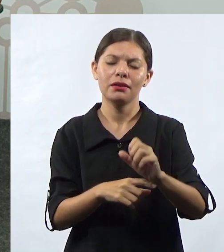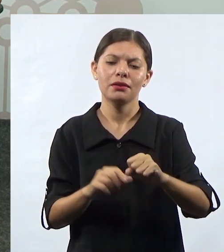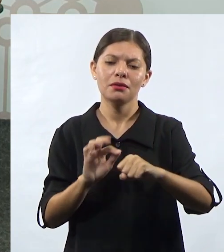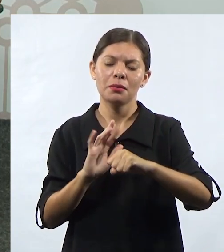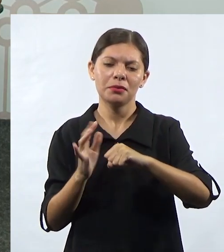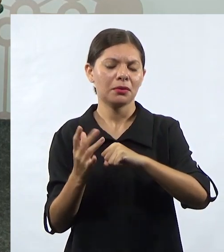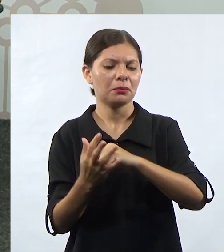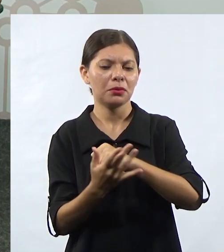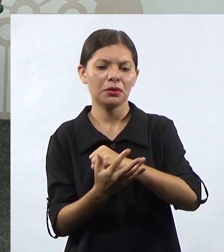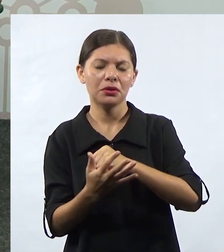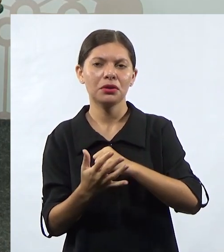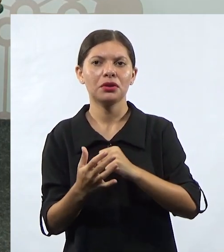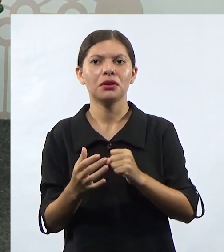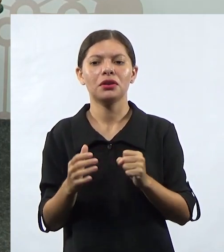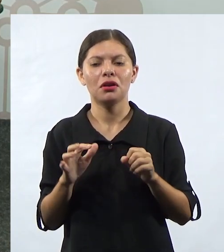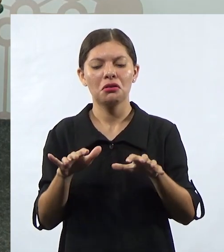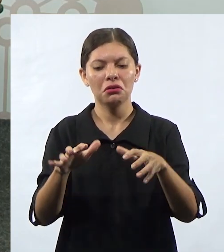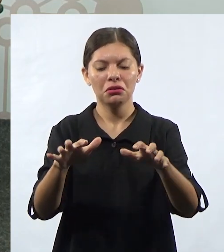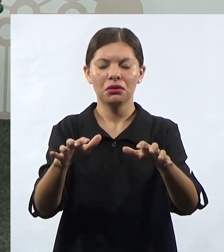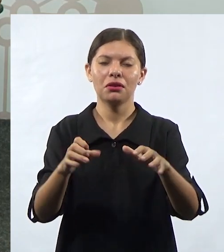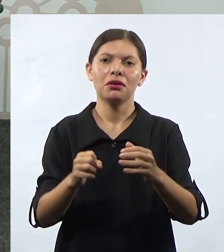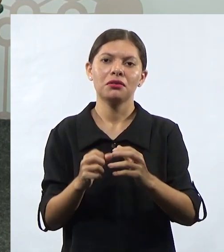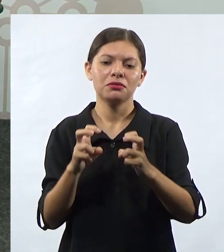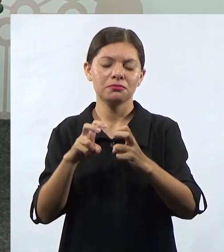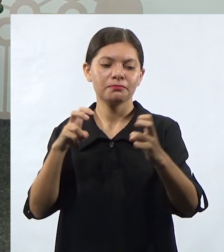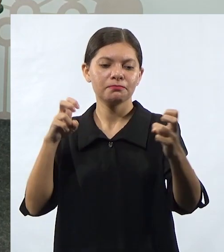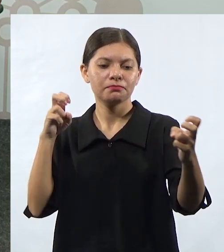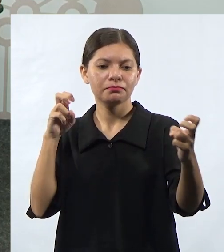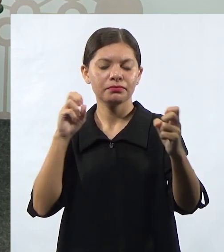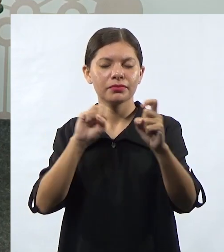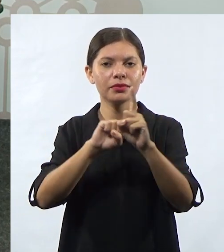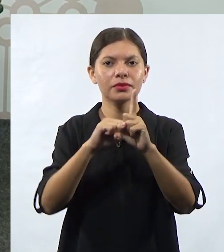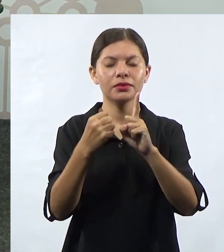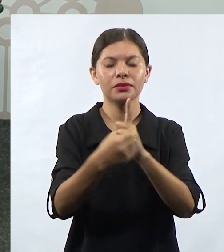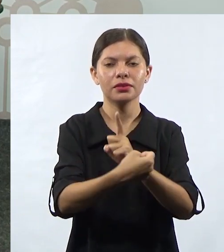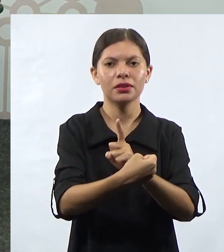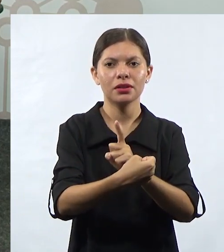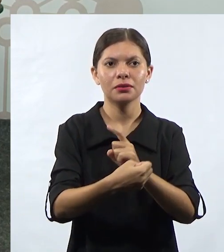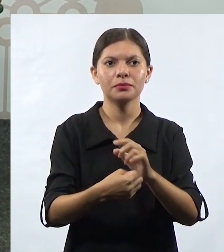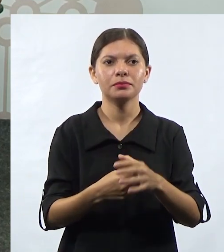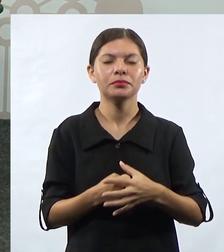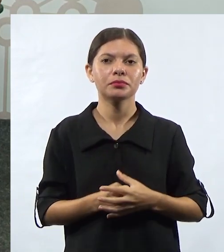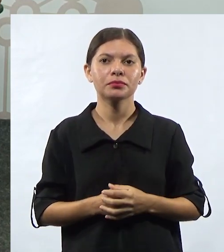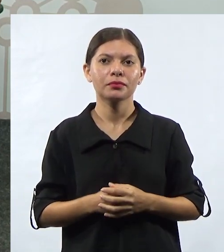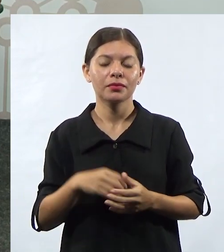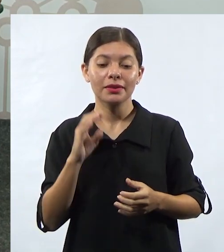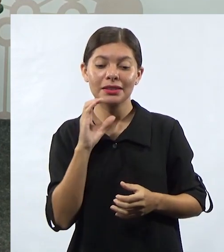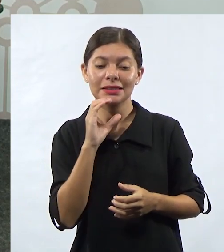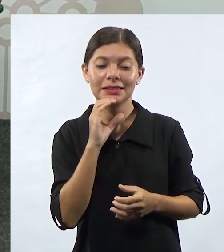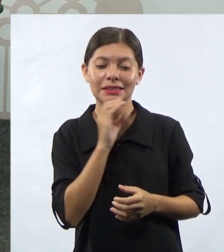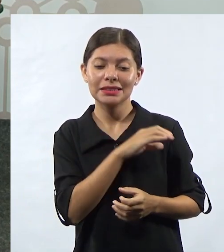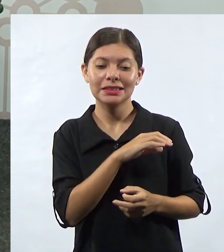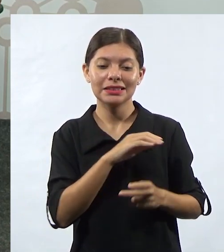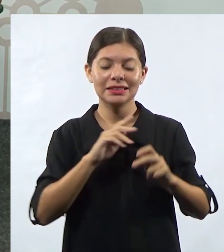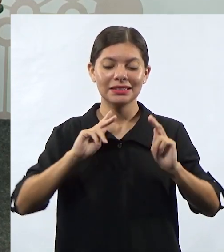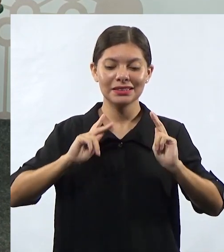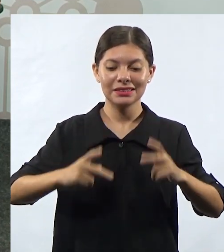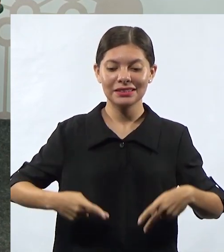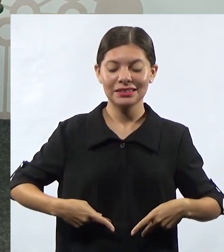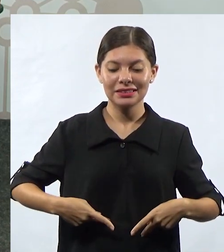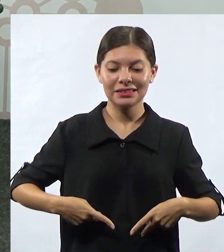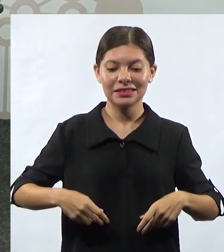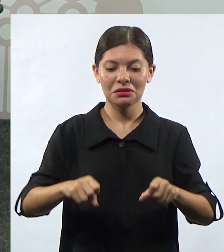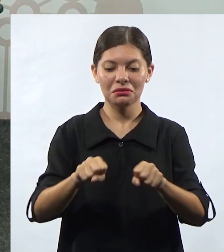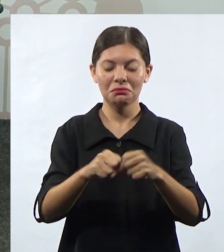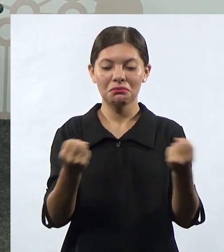momento de pandemia, tivemos o distanciamento social, e naquele momento o calor humano esfriou,